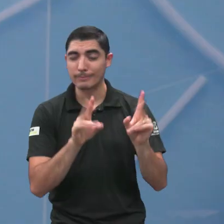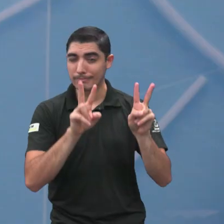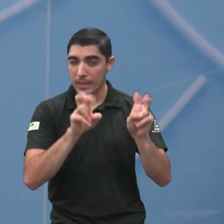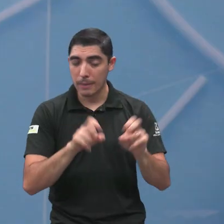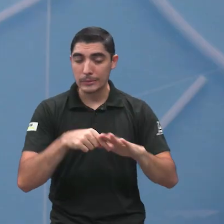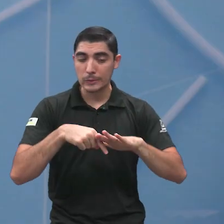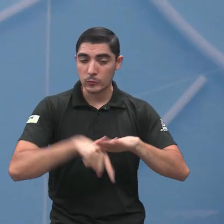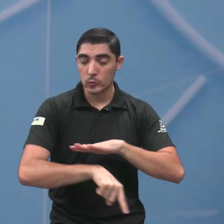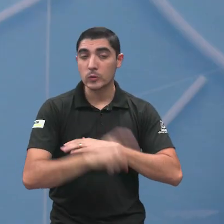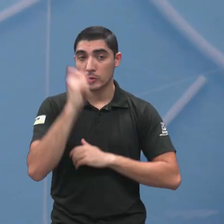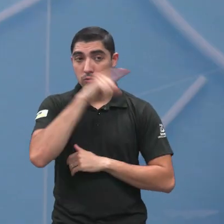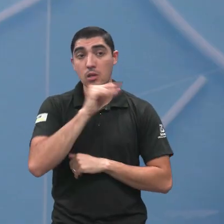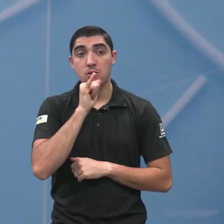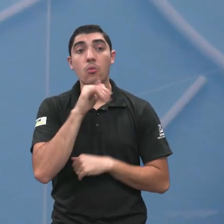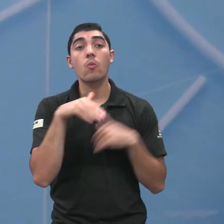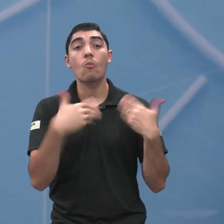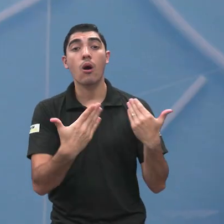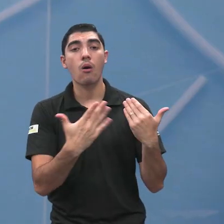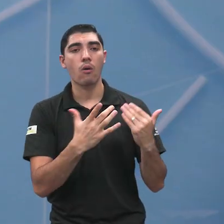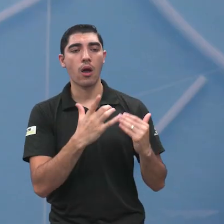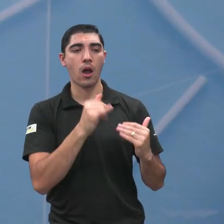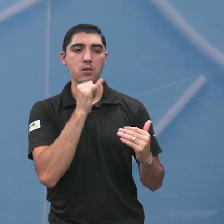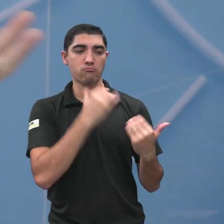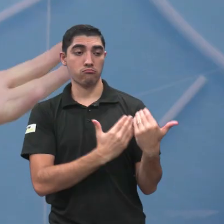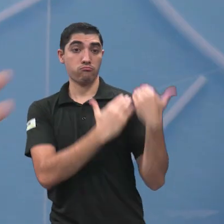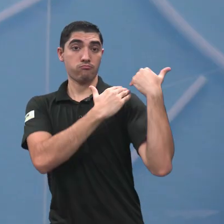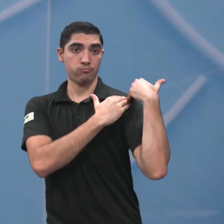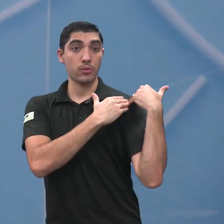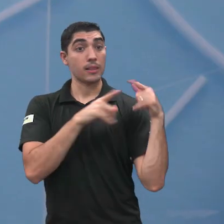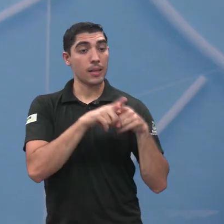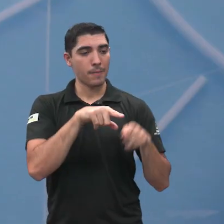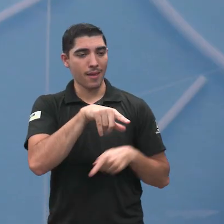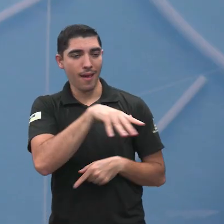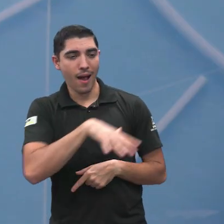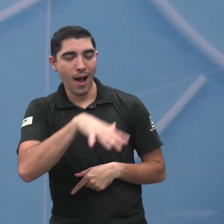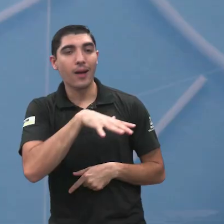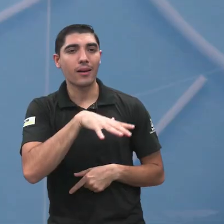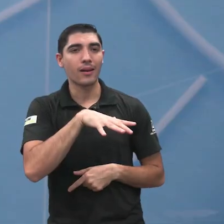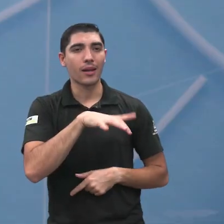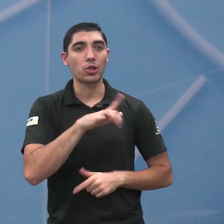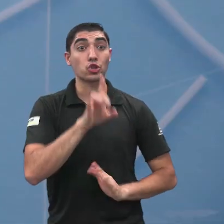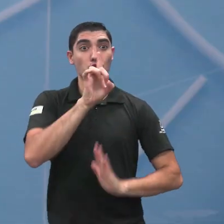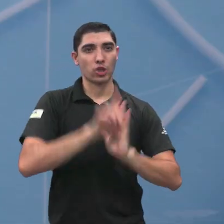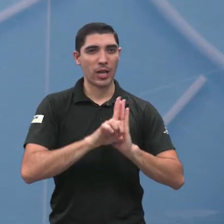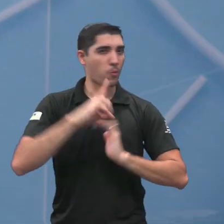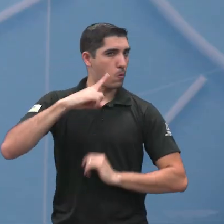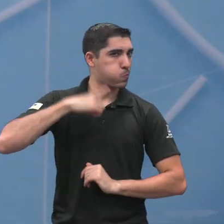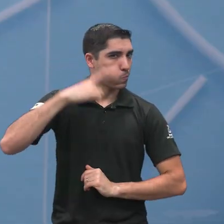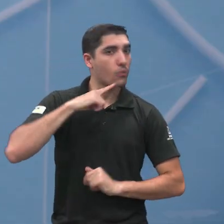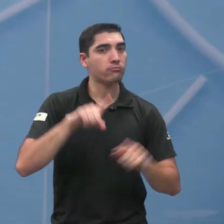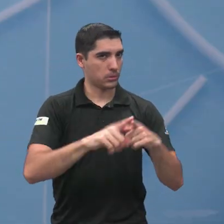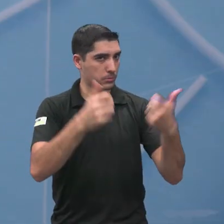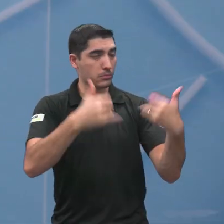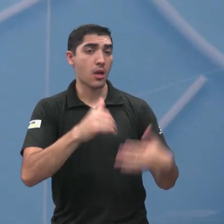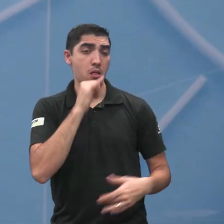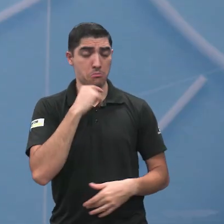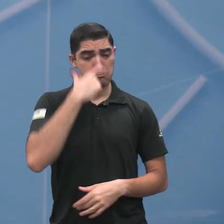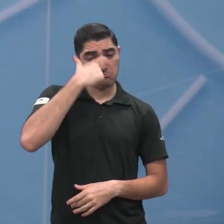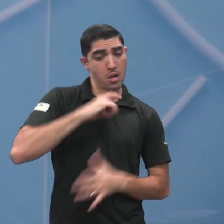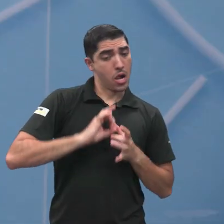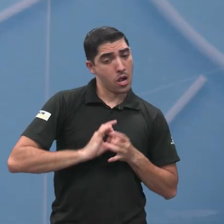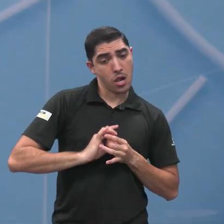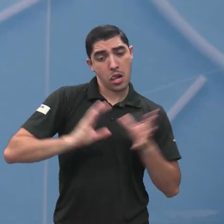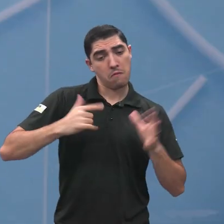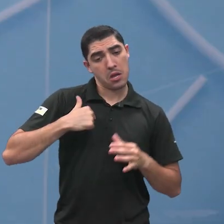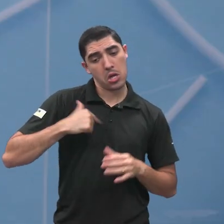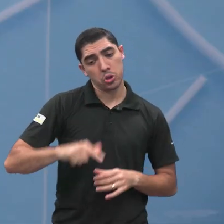questão de liberdade e responsabilidade, né? Acredito que até o direito fala um pouco sobre isso também. Então, nós somos livres para escolher determinadas coisas